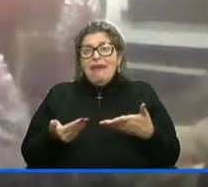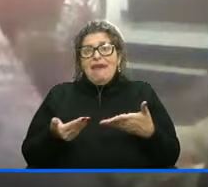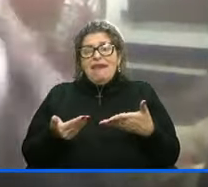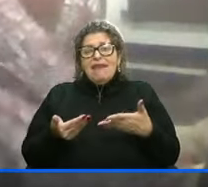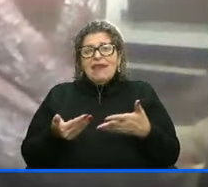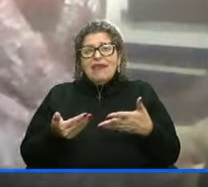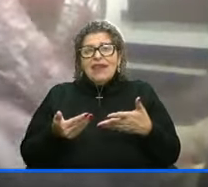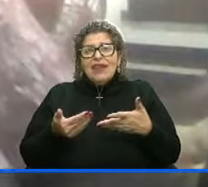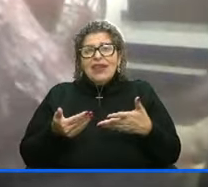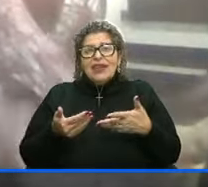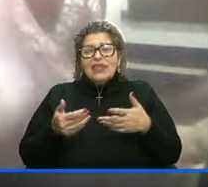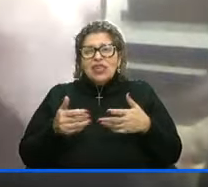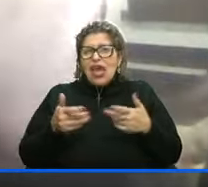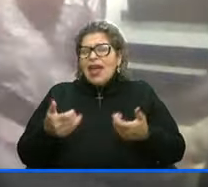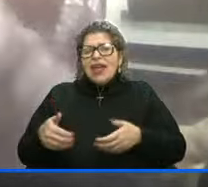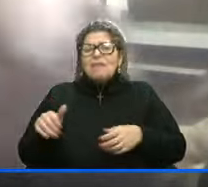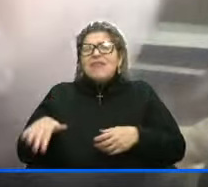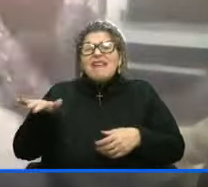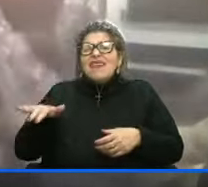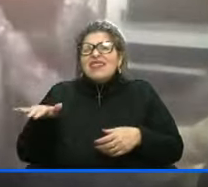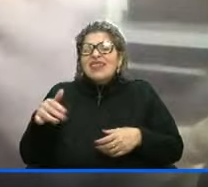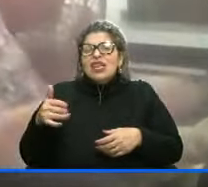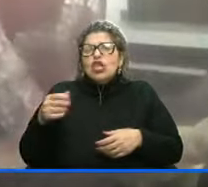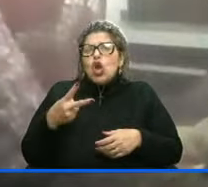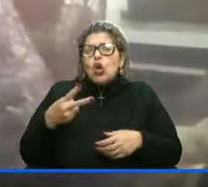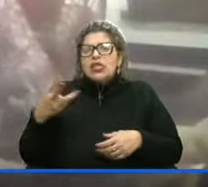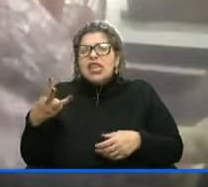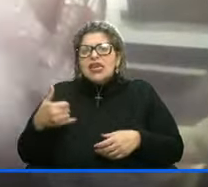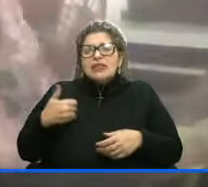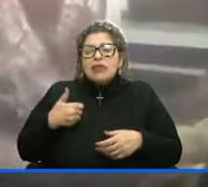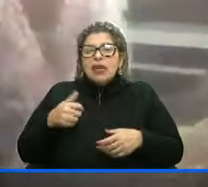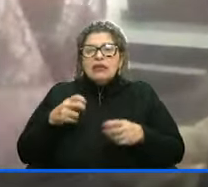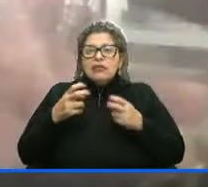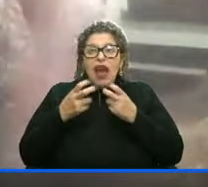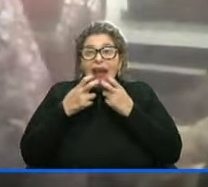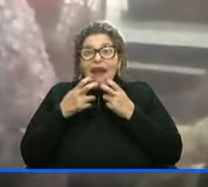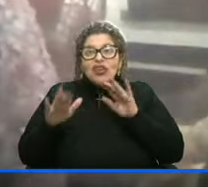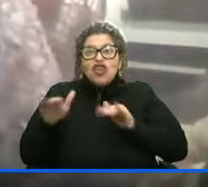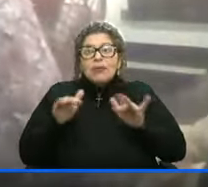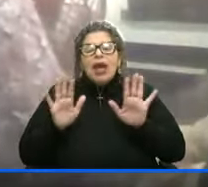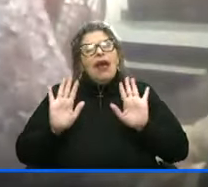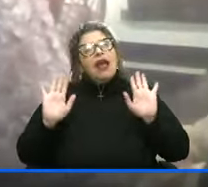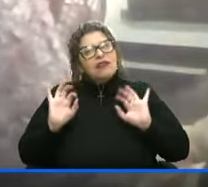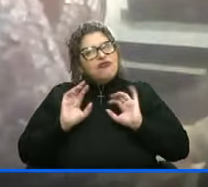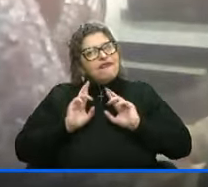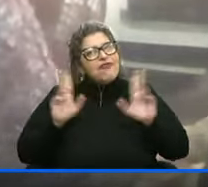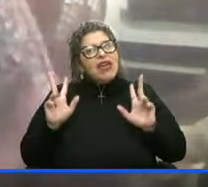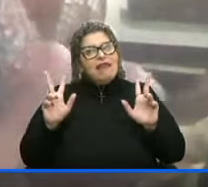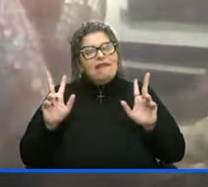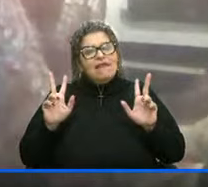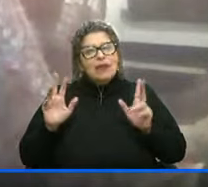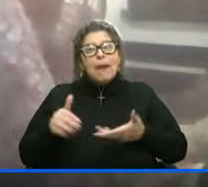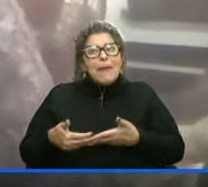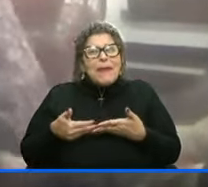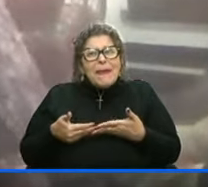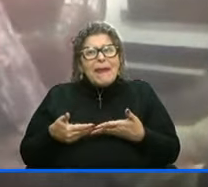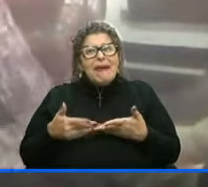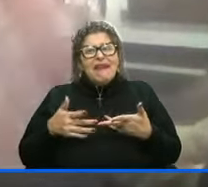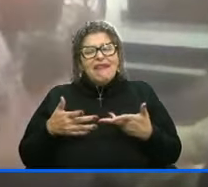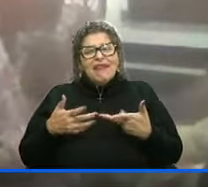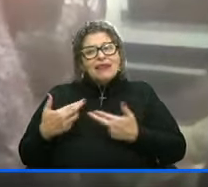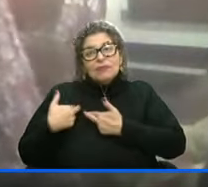sai gritar e chamar, de 2, 3 anos, já alerta, já... Agora, bebê é uma responsabilidade imensa. Tudo